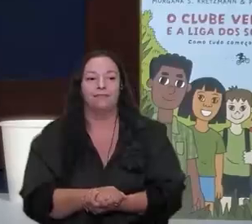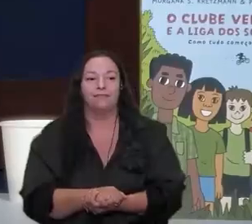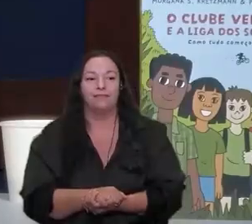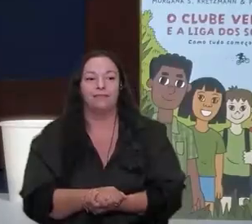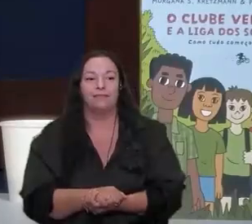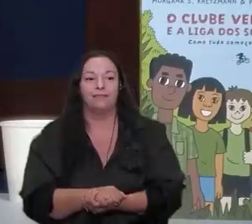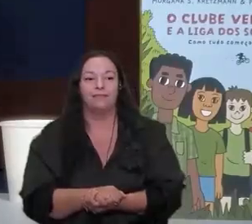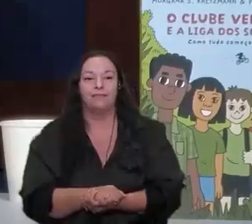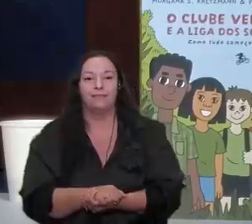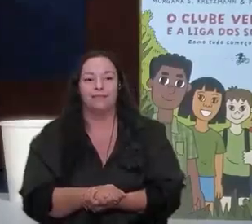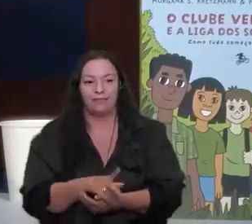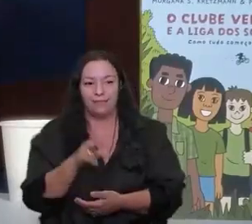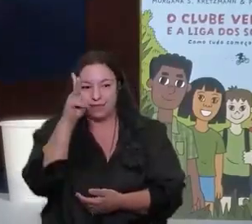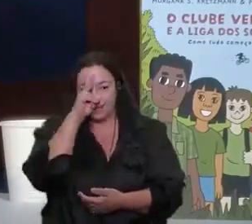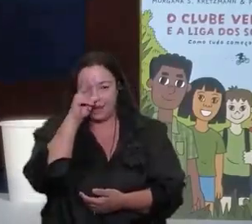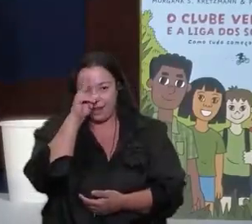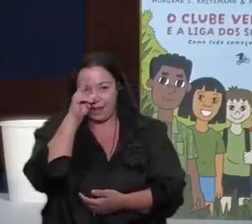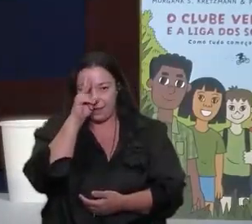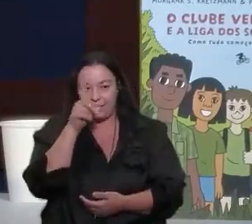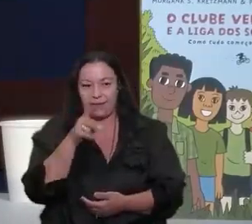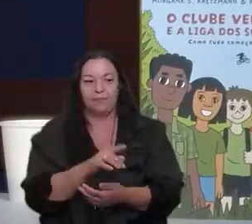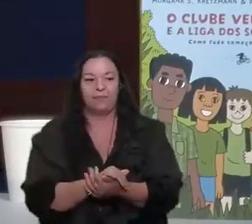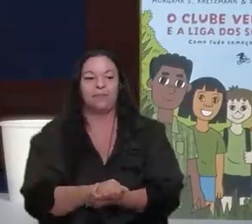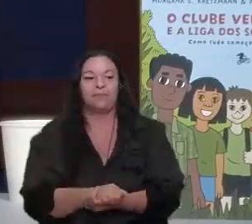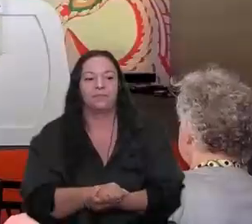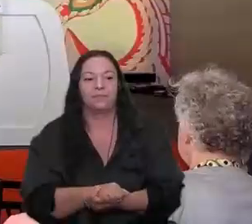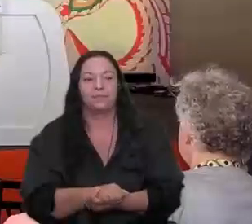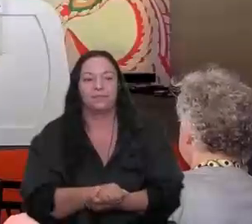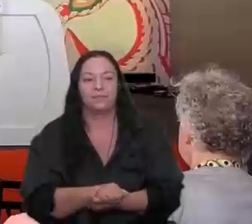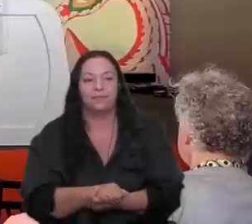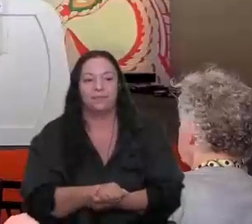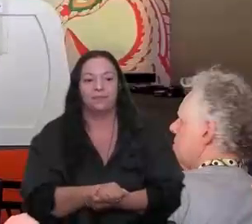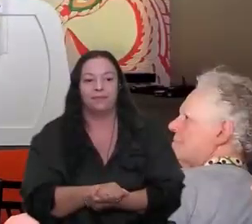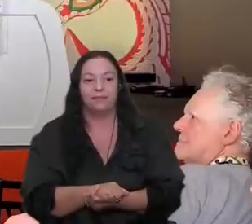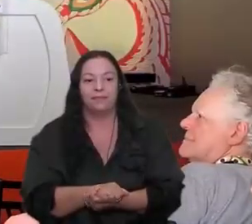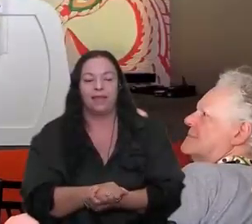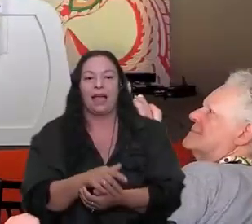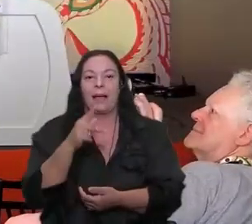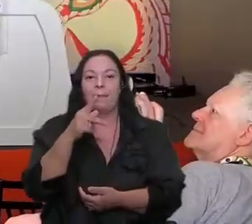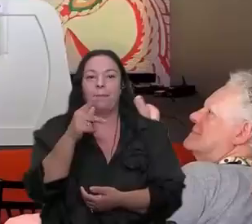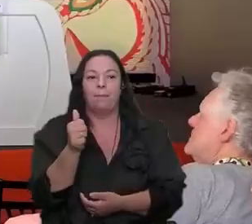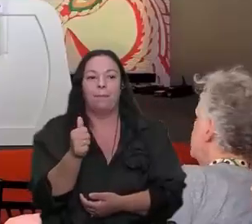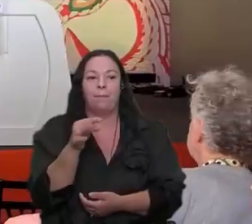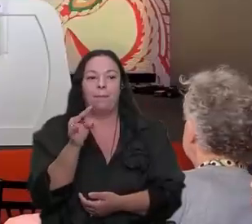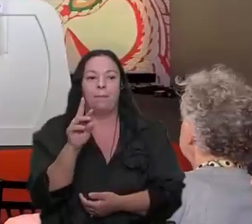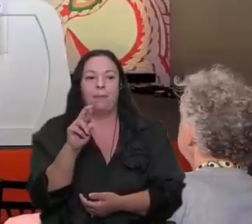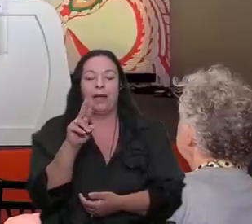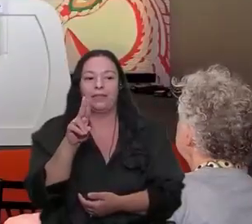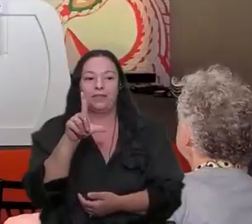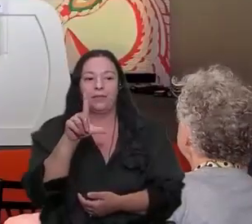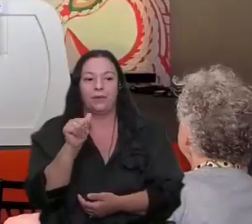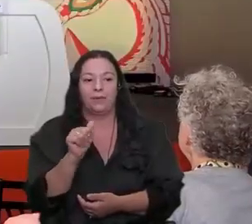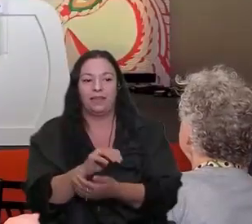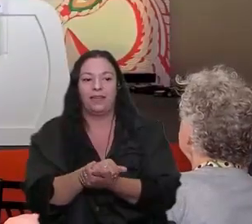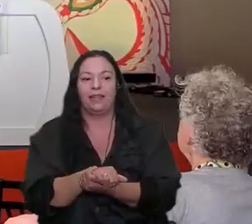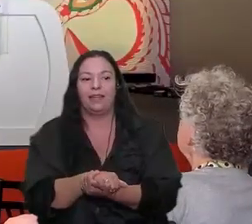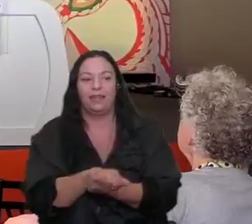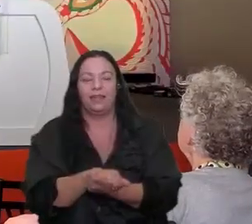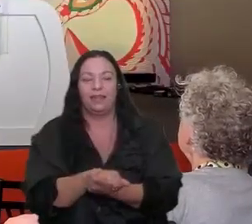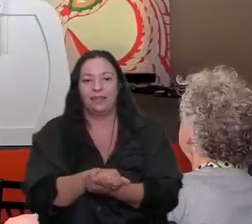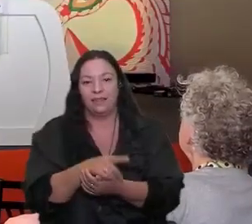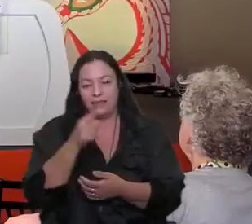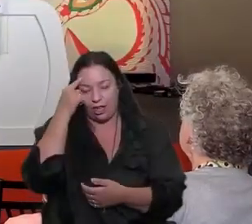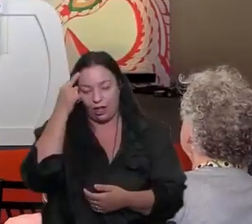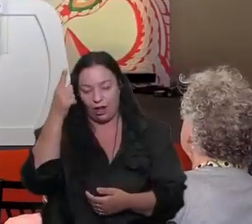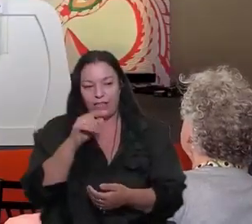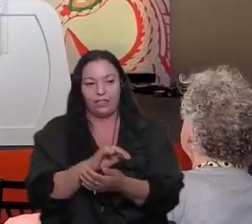engajado. Lembra disso, Miri? Era. Não era? Aí, lembra da patrulha ideológica? Com licença, falamos... Pois é. Era. Não